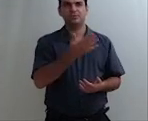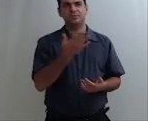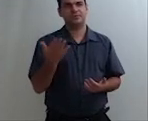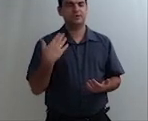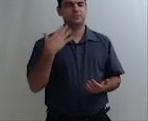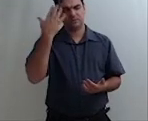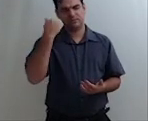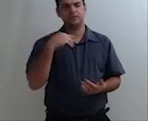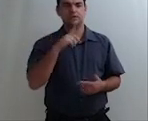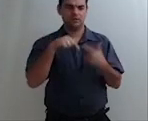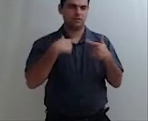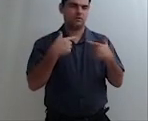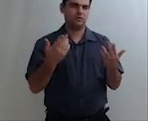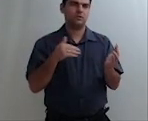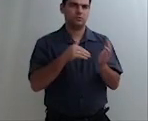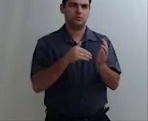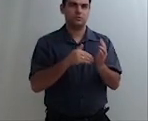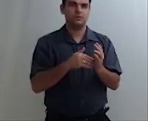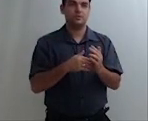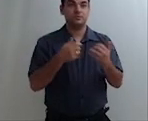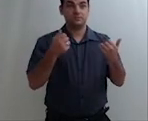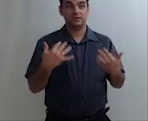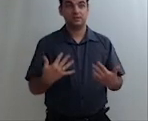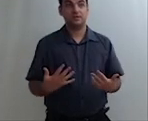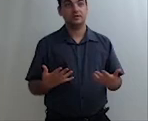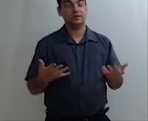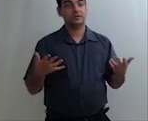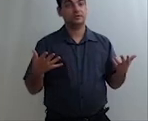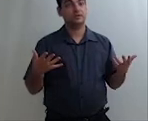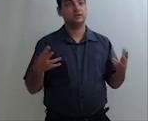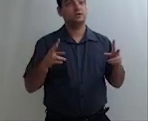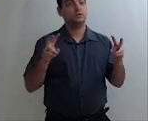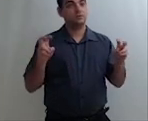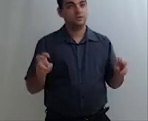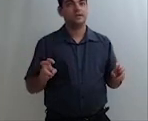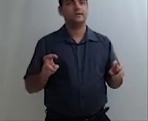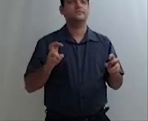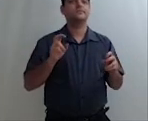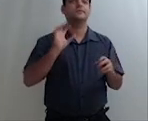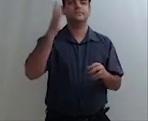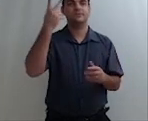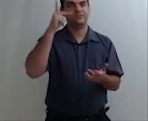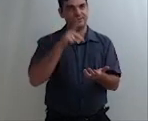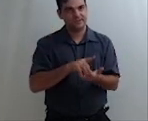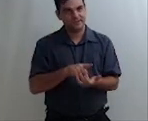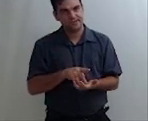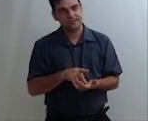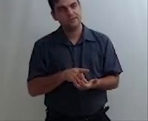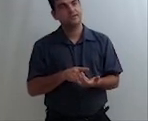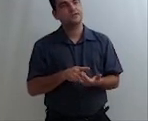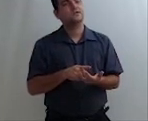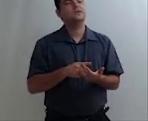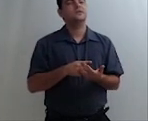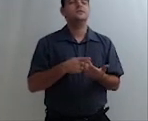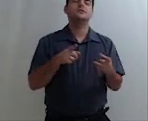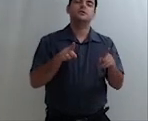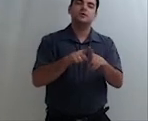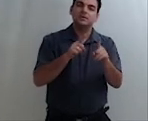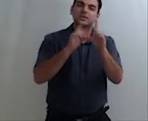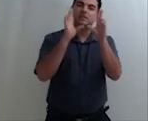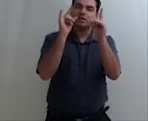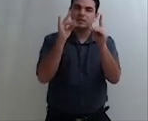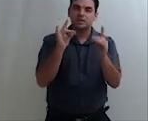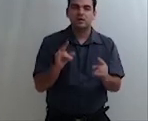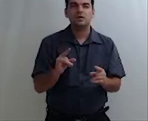final Eu gostaria de deixar claro que diante do cenário que foi trazido das particularidades do caso